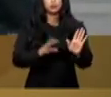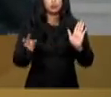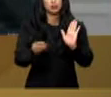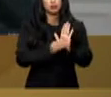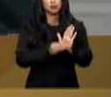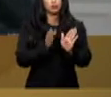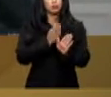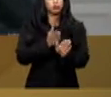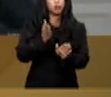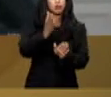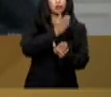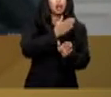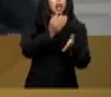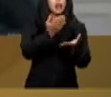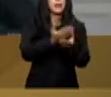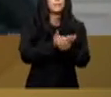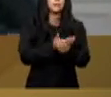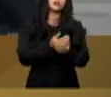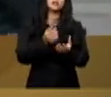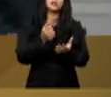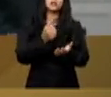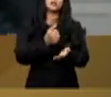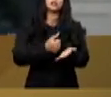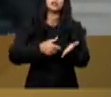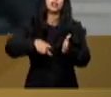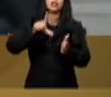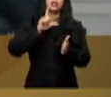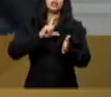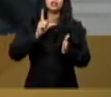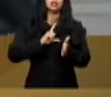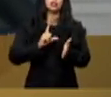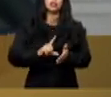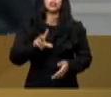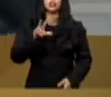precedentes do Supremo sobre a aplicação imediata da emenda, RE